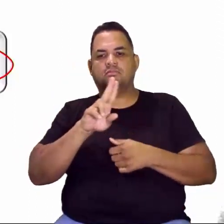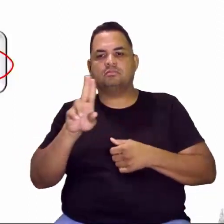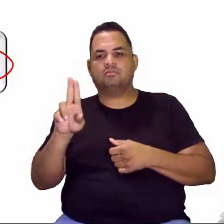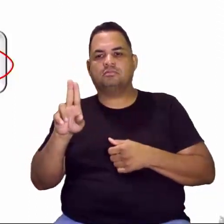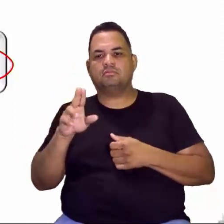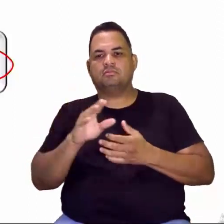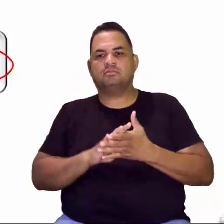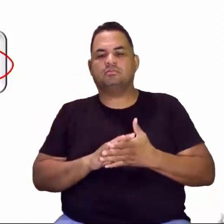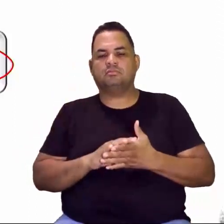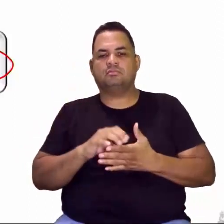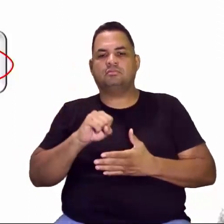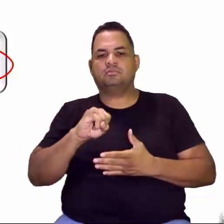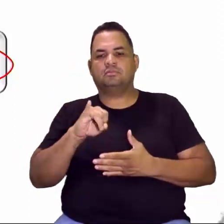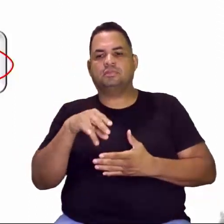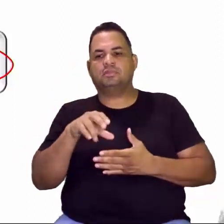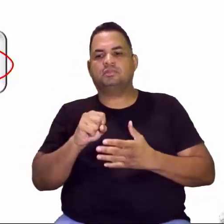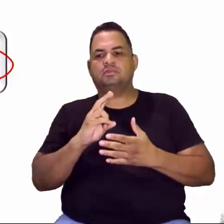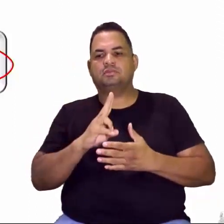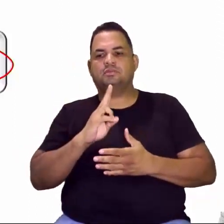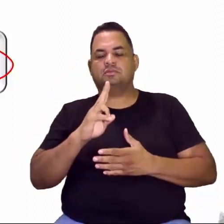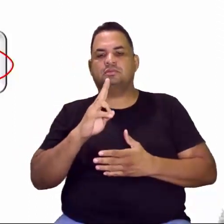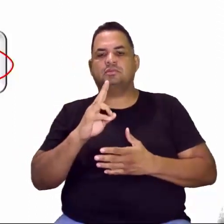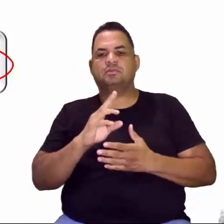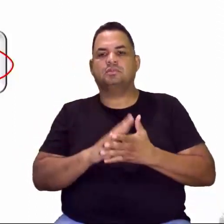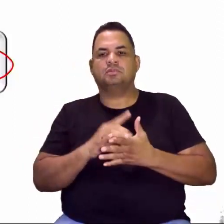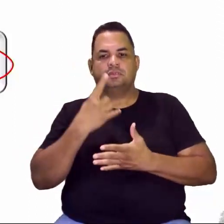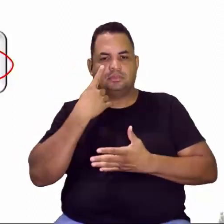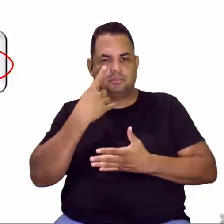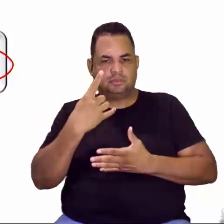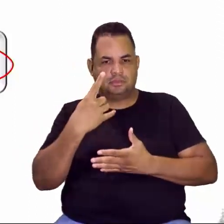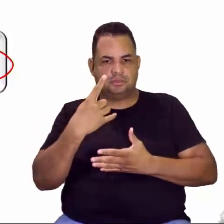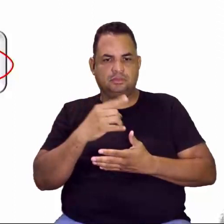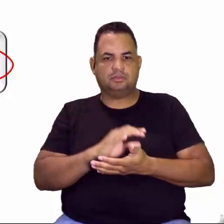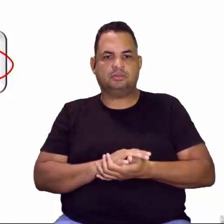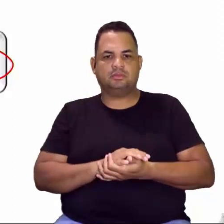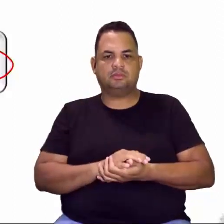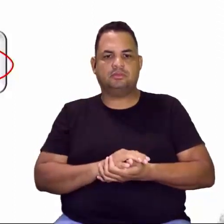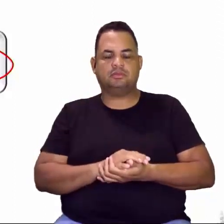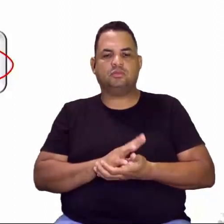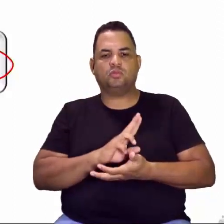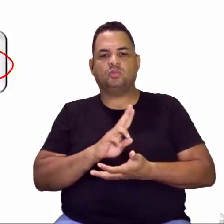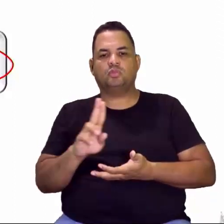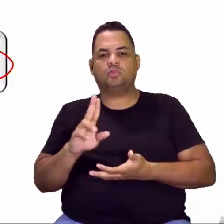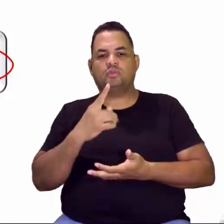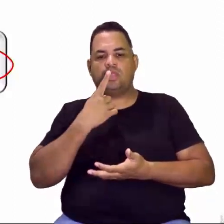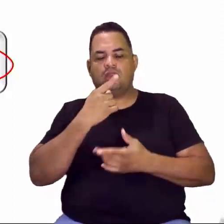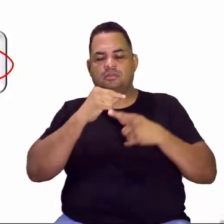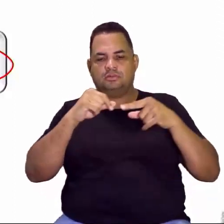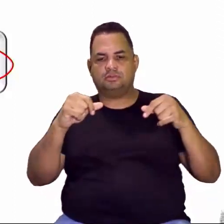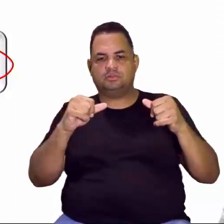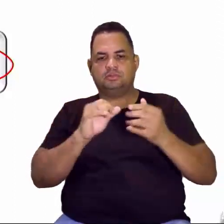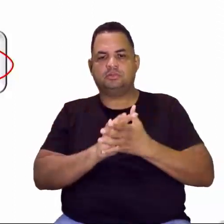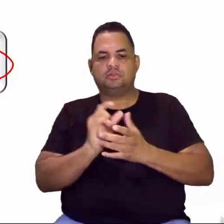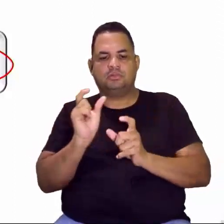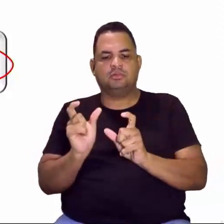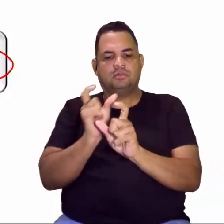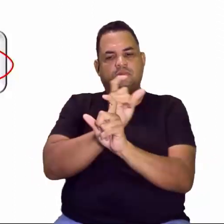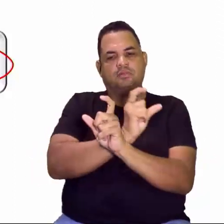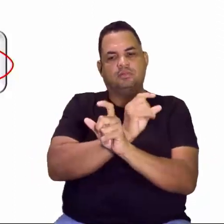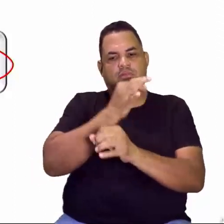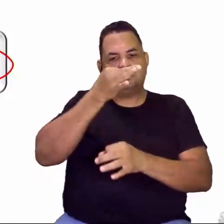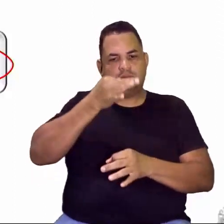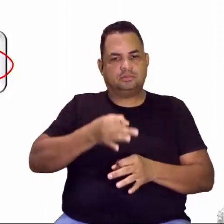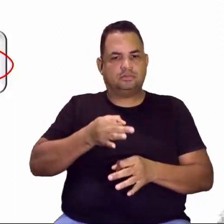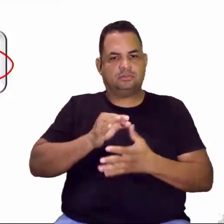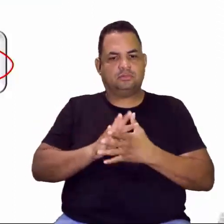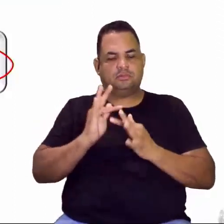nomenclatura desses sais. Então, sempre que você vê um nome de sal com prefixo bem